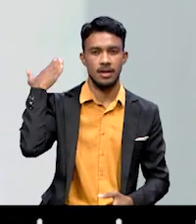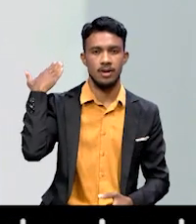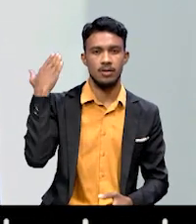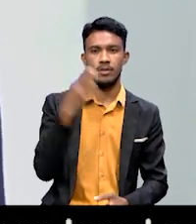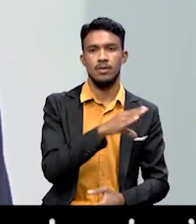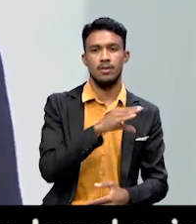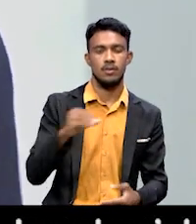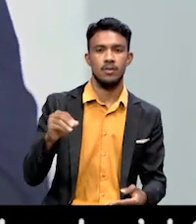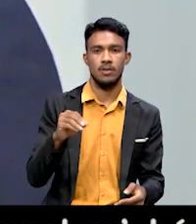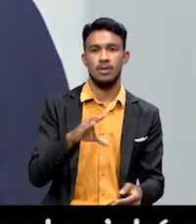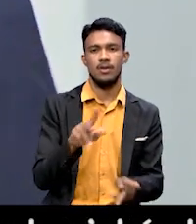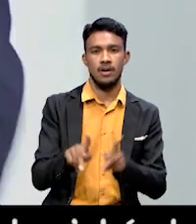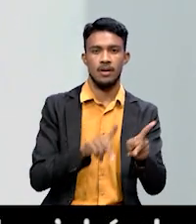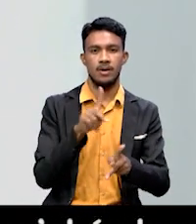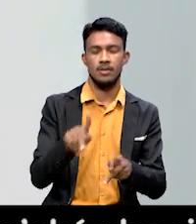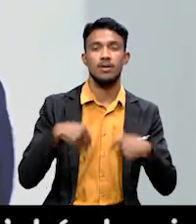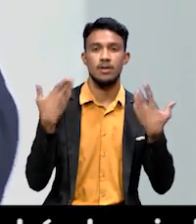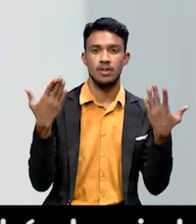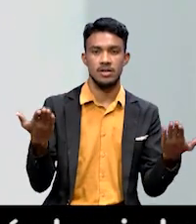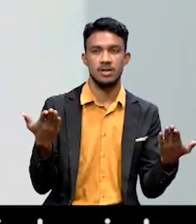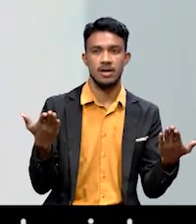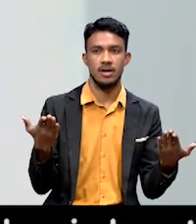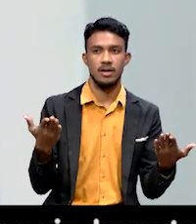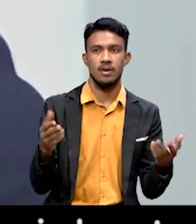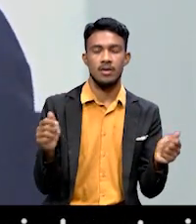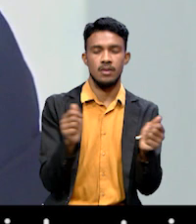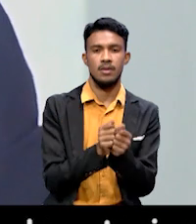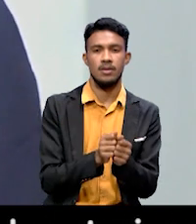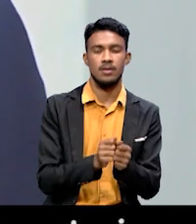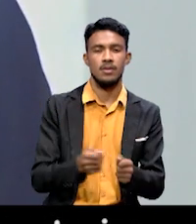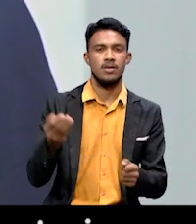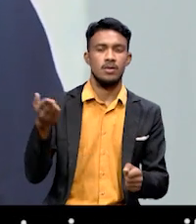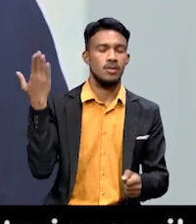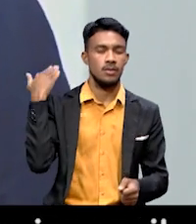problema com o dia. Onde está a situação? Problema com multa, problema antigo com multa.